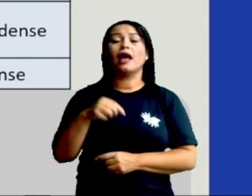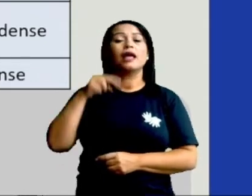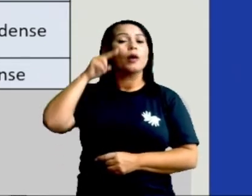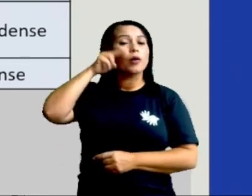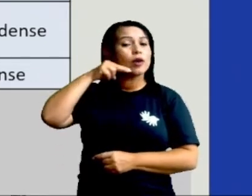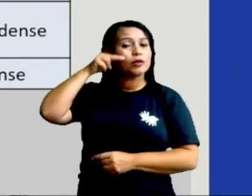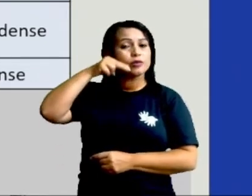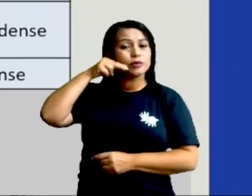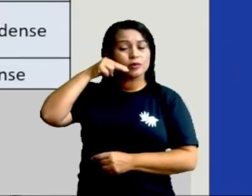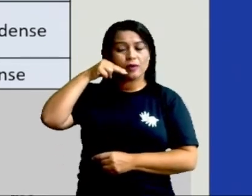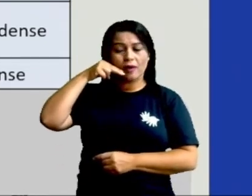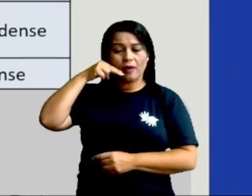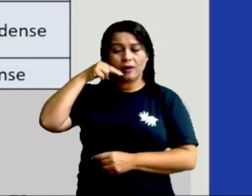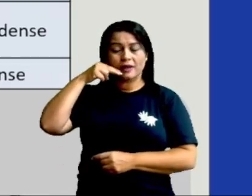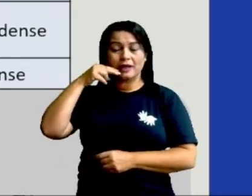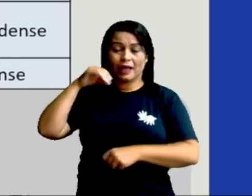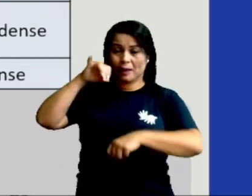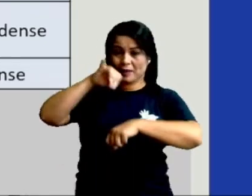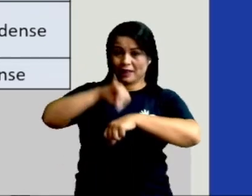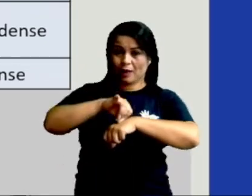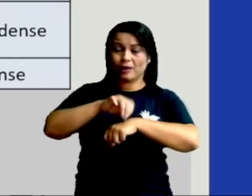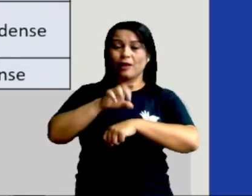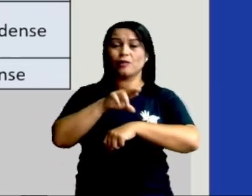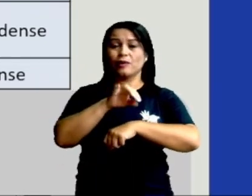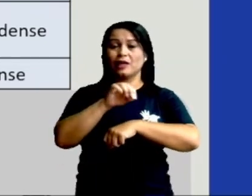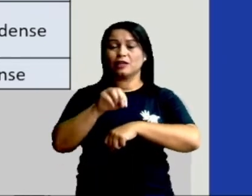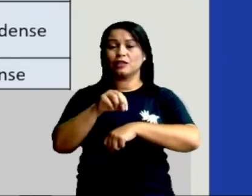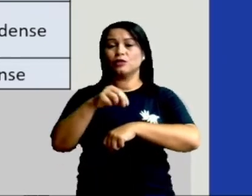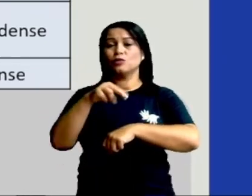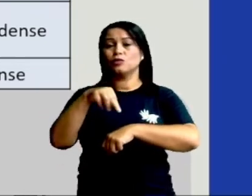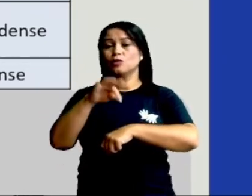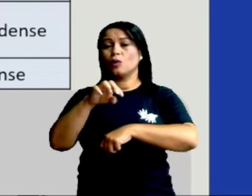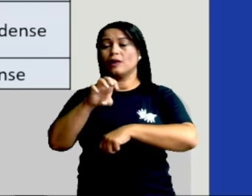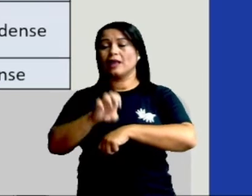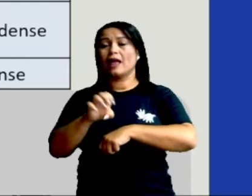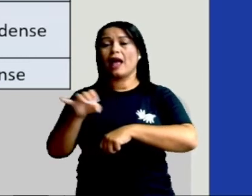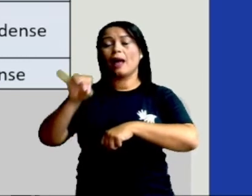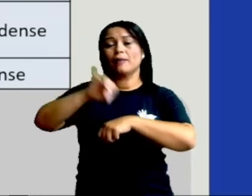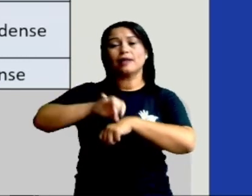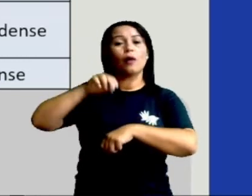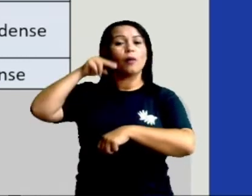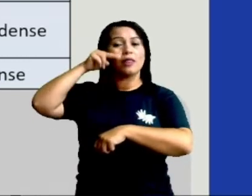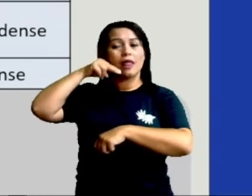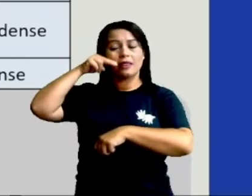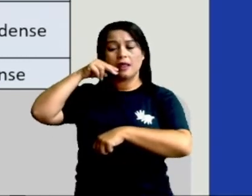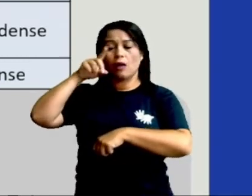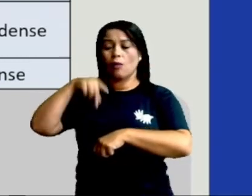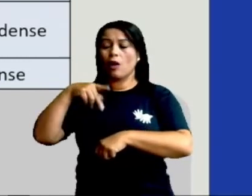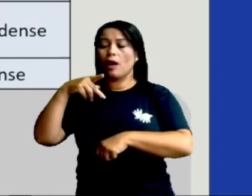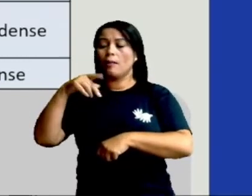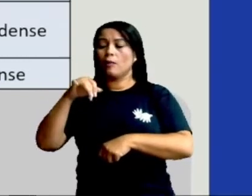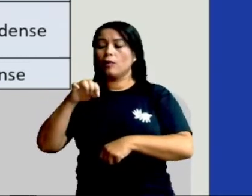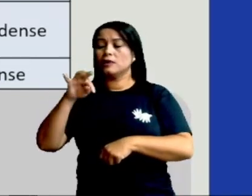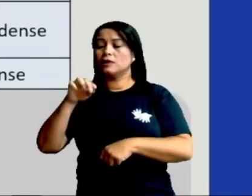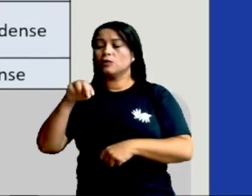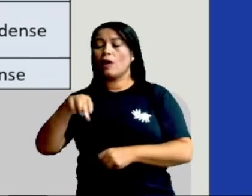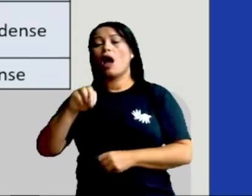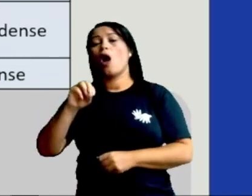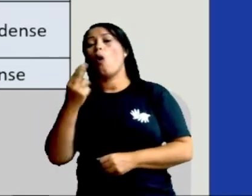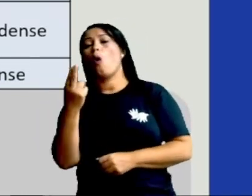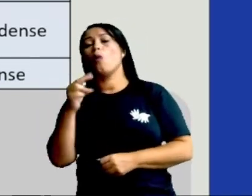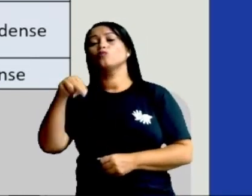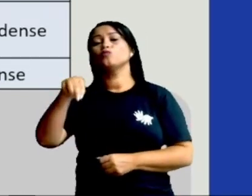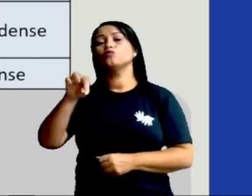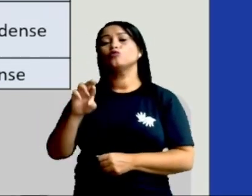Grande do Norte onde sua capital é Natal conhecidos como Potiguar ou norte-rio-grandense